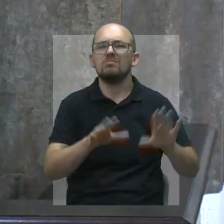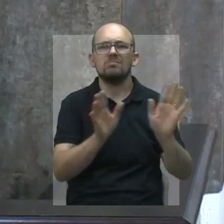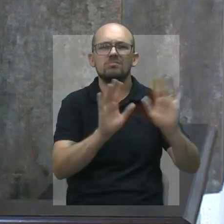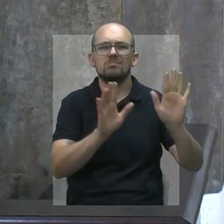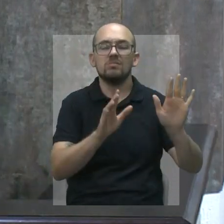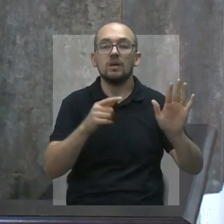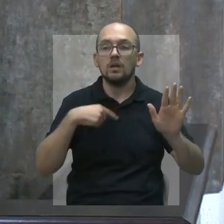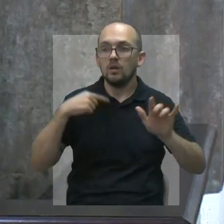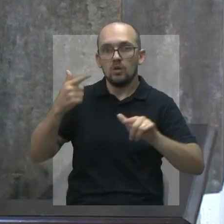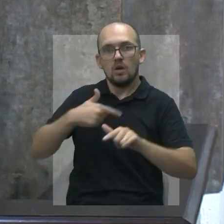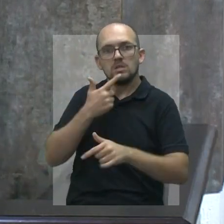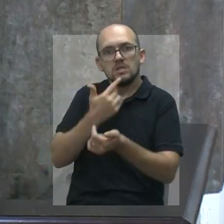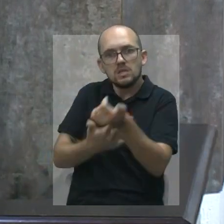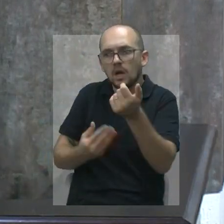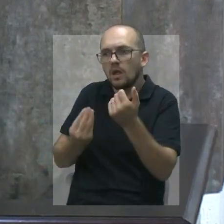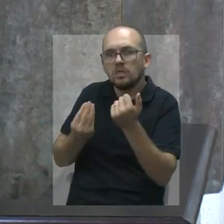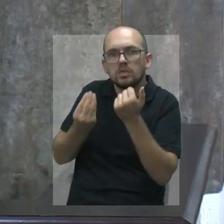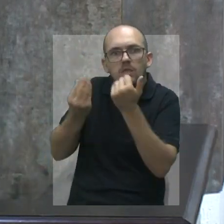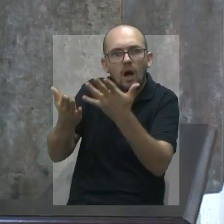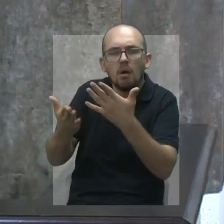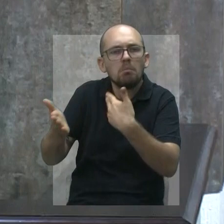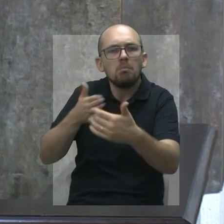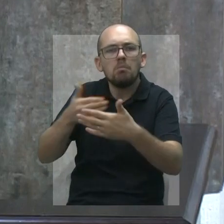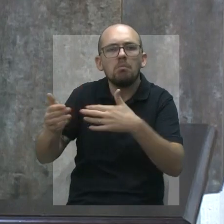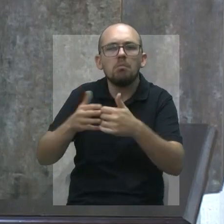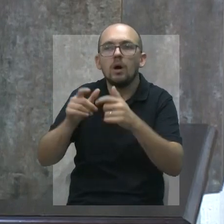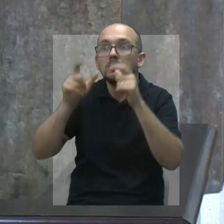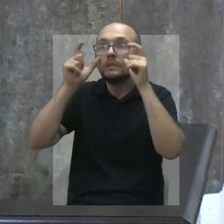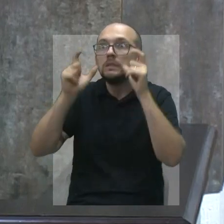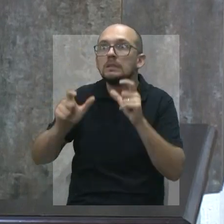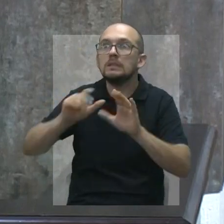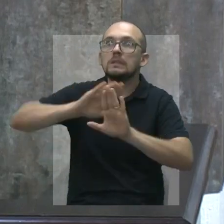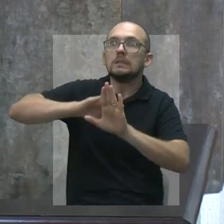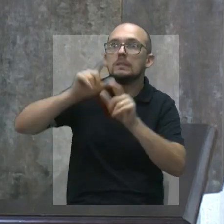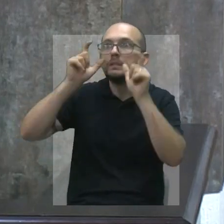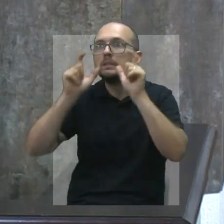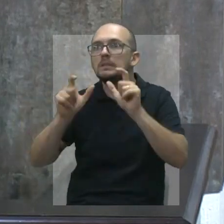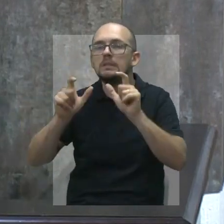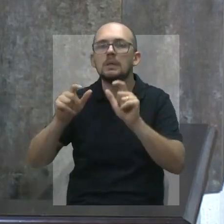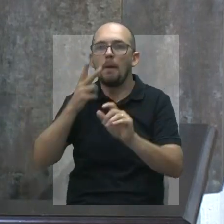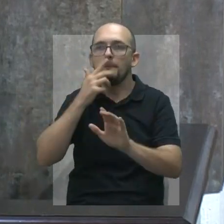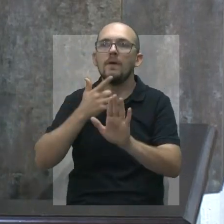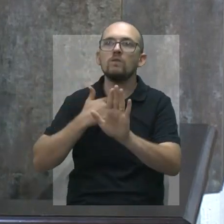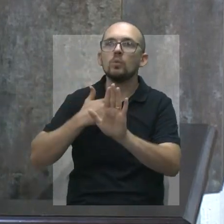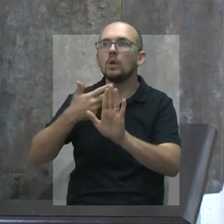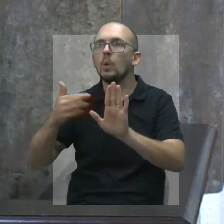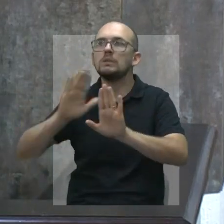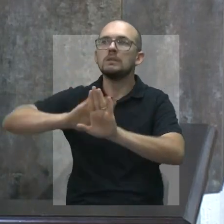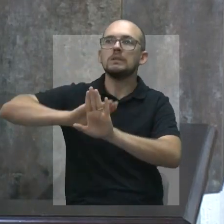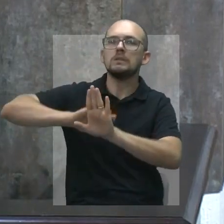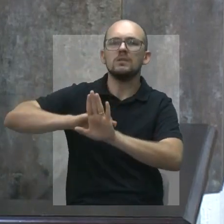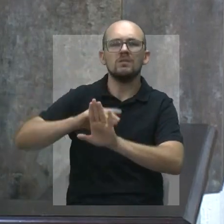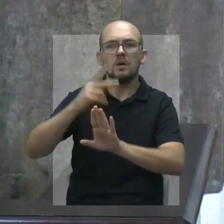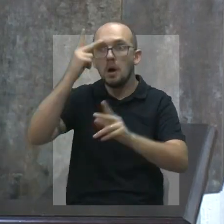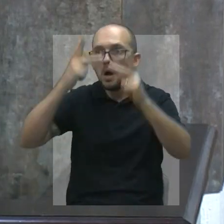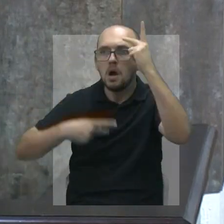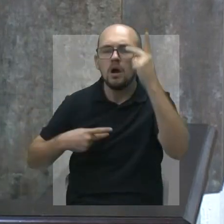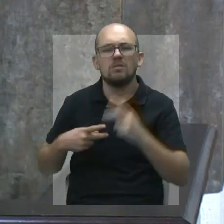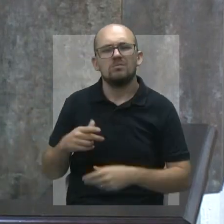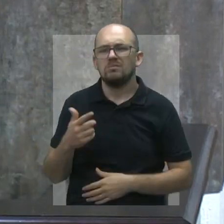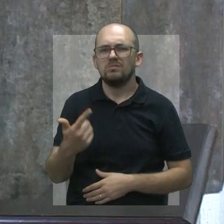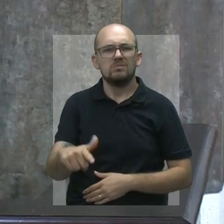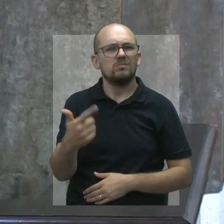isso, nós não fazemos com nenhum interesse. E, nesse momento, nós deixamos todas as nossas individualidades